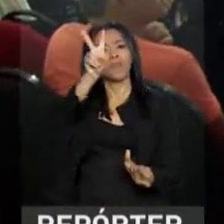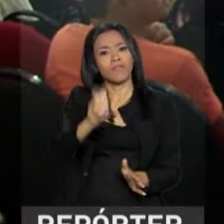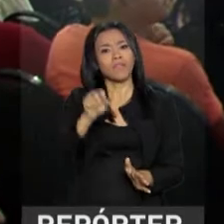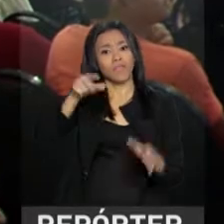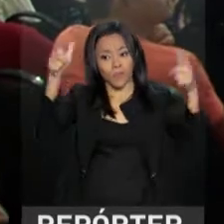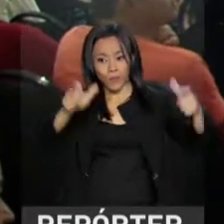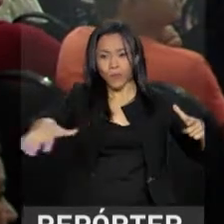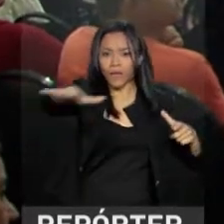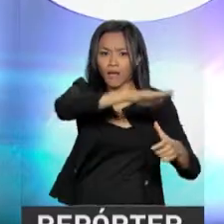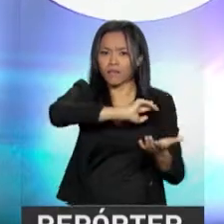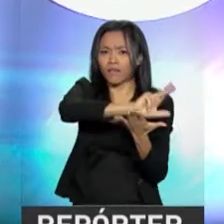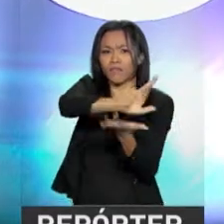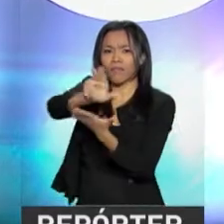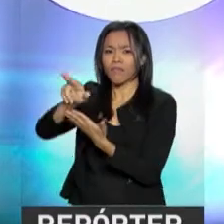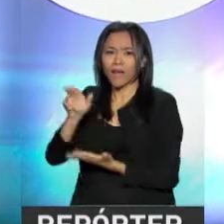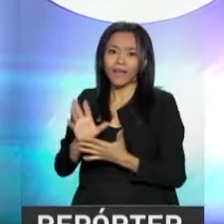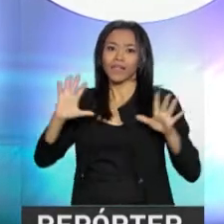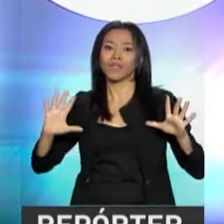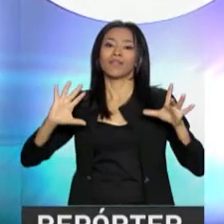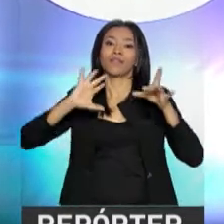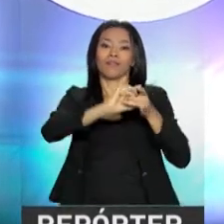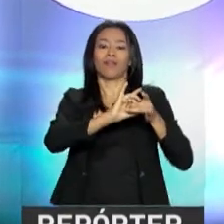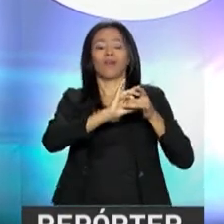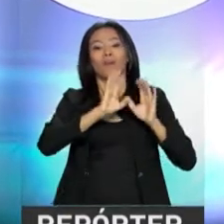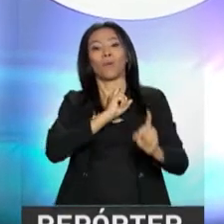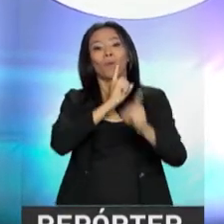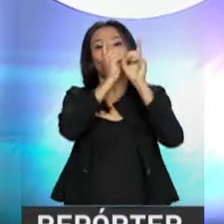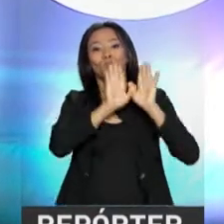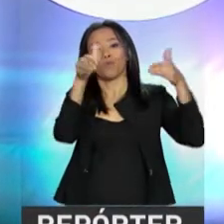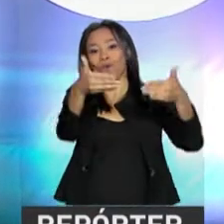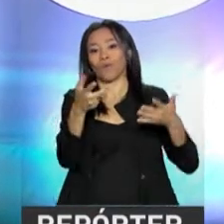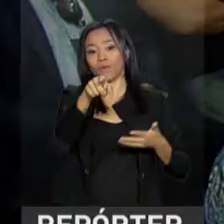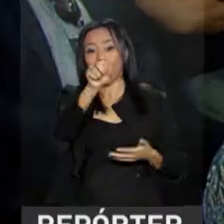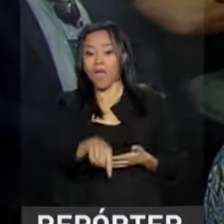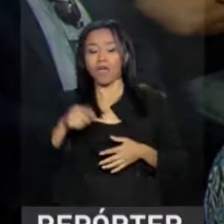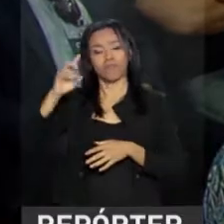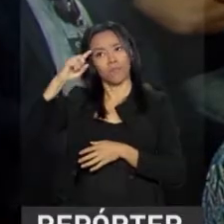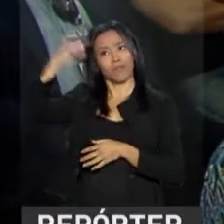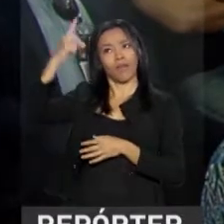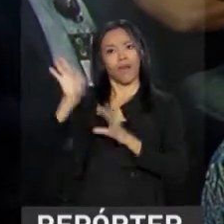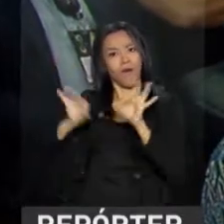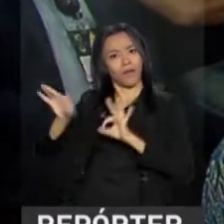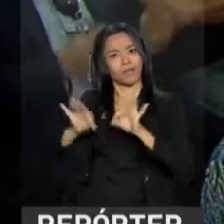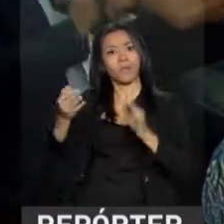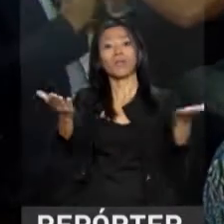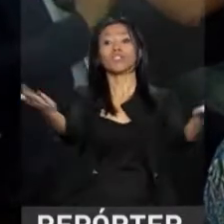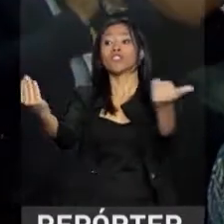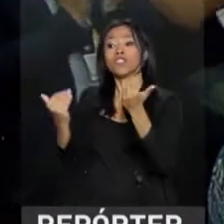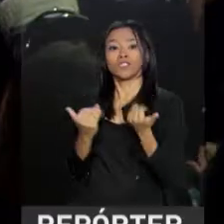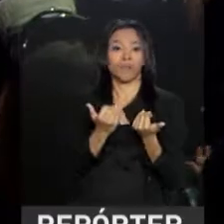integra as atividades do fórum mundial da água uma forma encontrada pela organização do evento para envolver a população